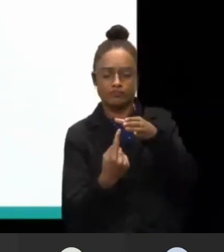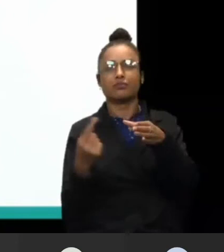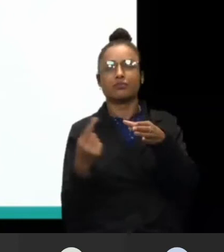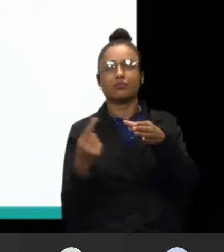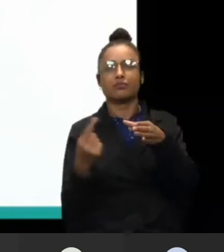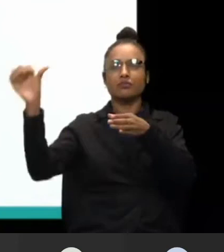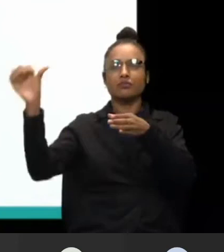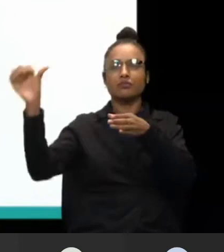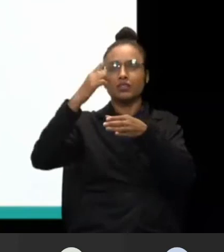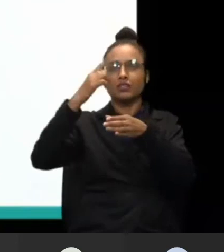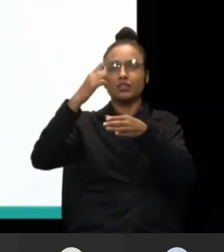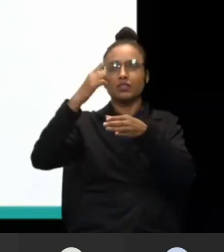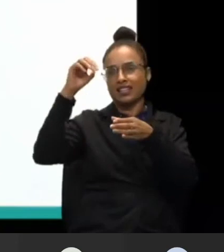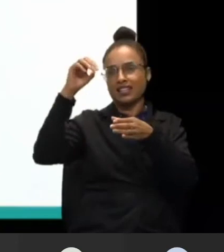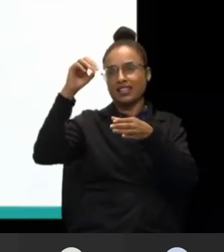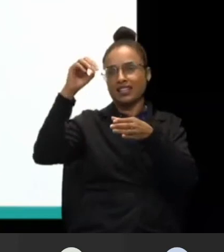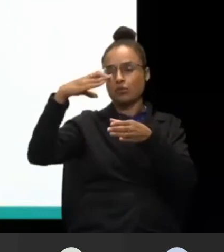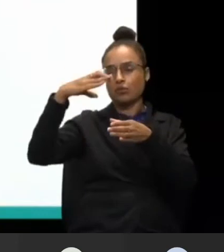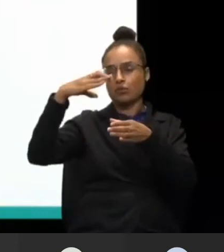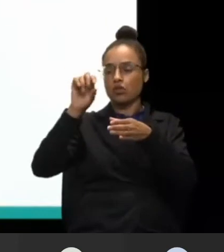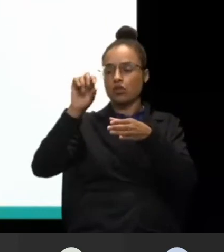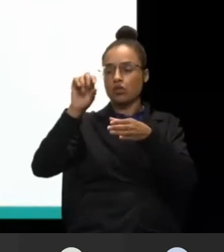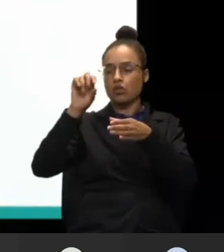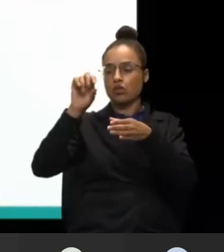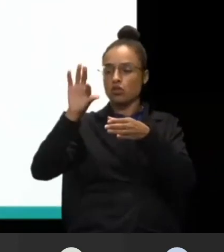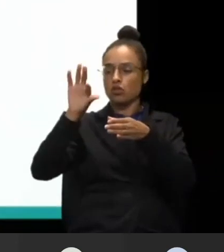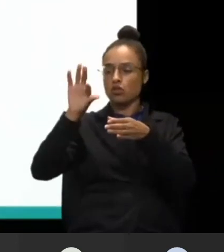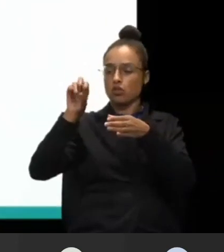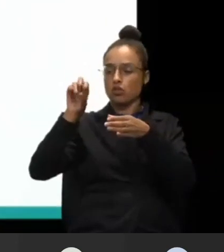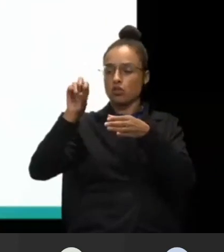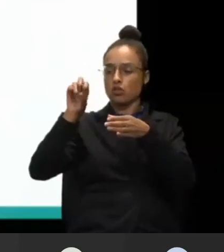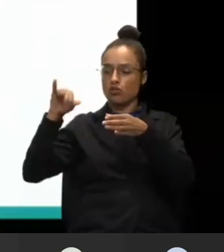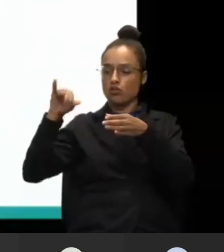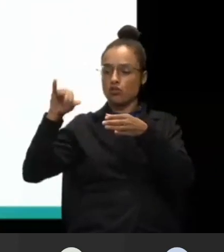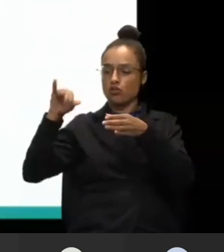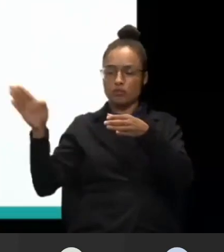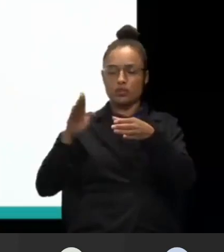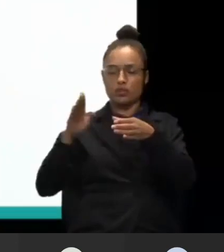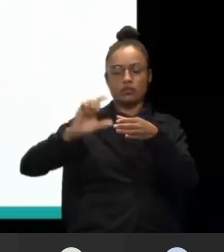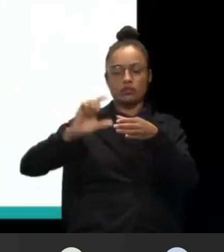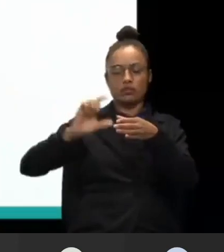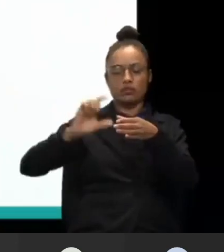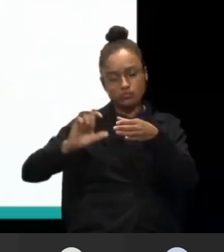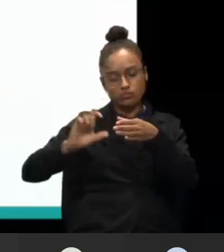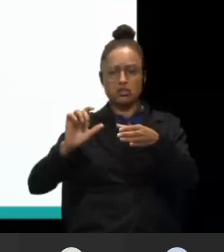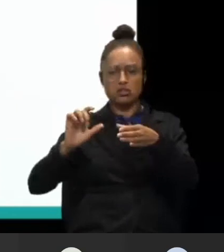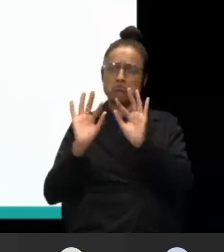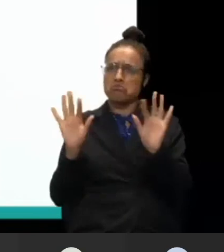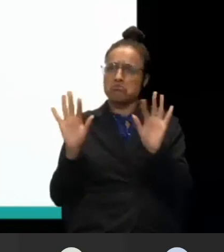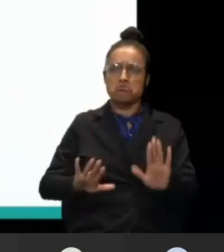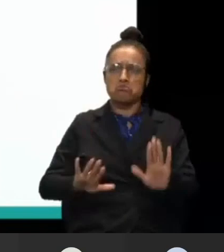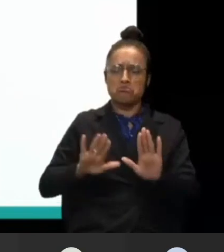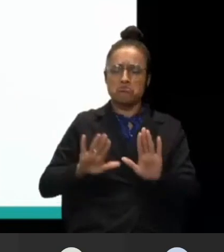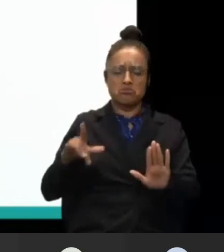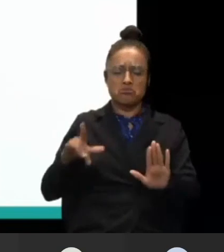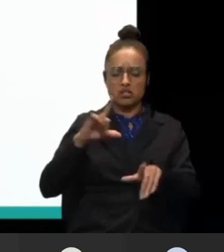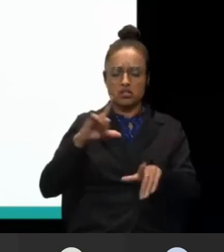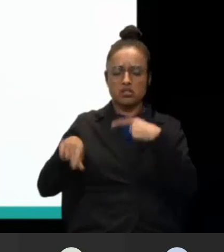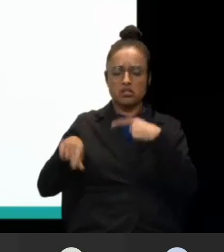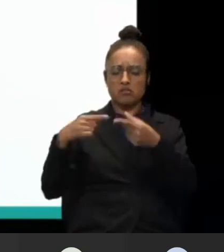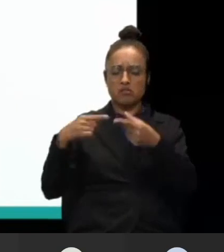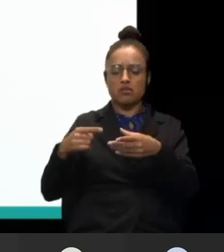colocar 10 ml de cloroformo e fazer uma leve agitação e transferir para